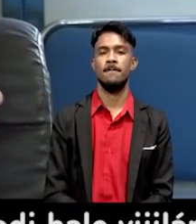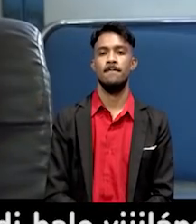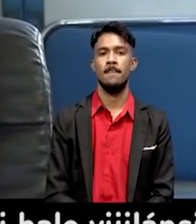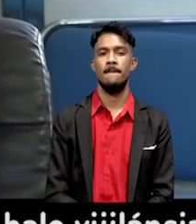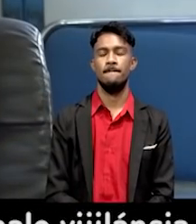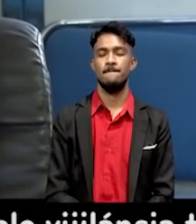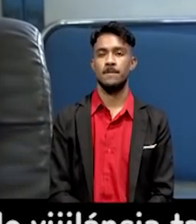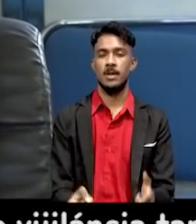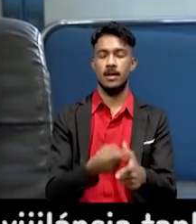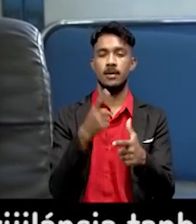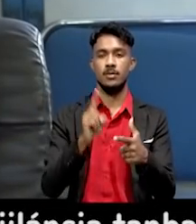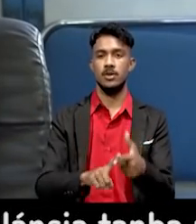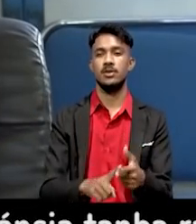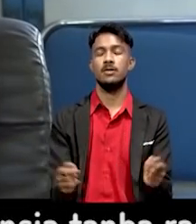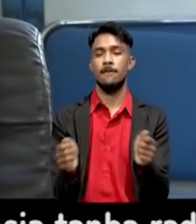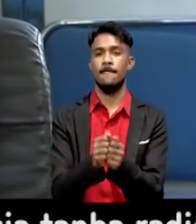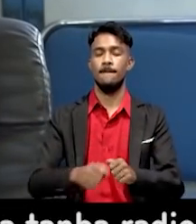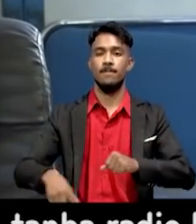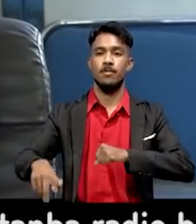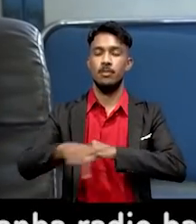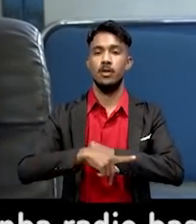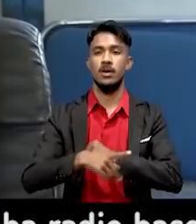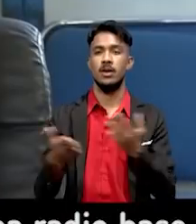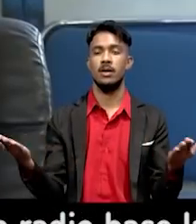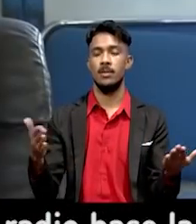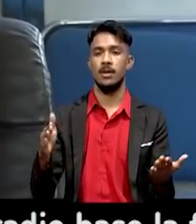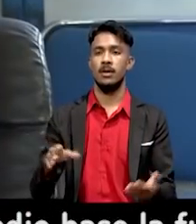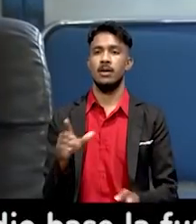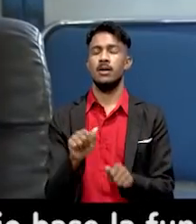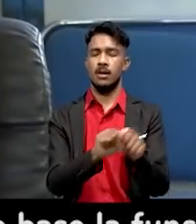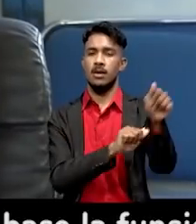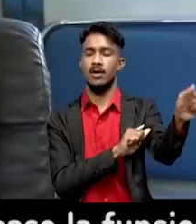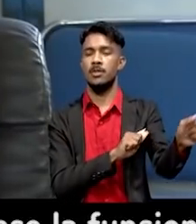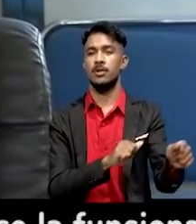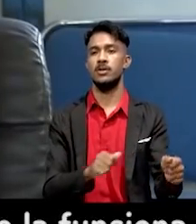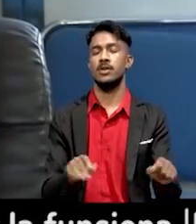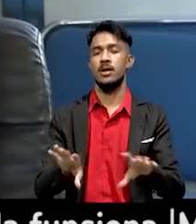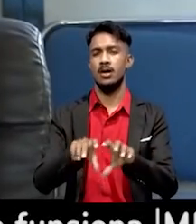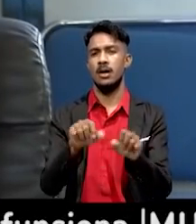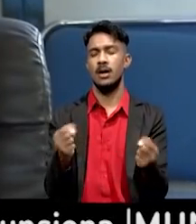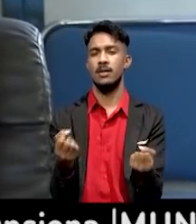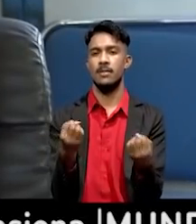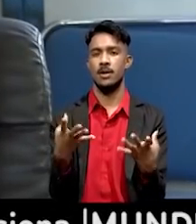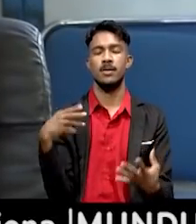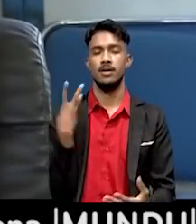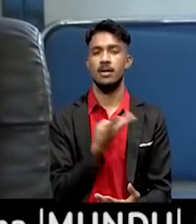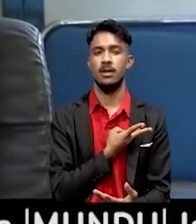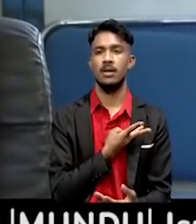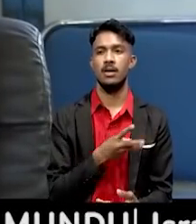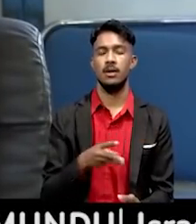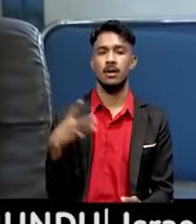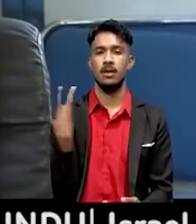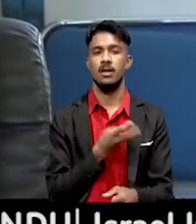e depois o impasse político ida de bem maca cleo e atlio tam maca né e tinha crescimento econômico